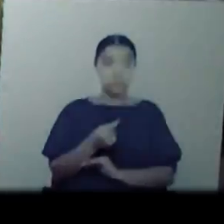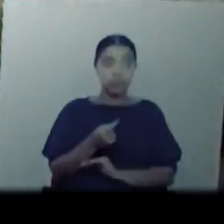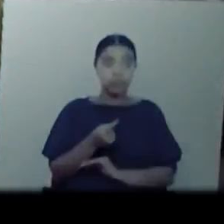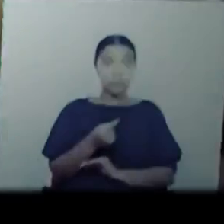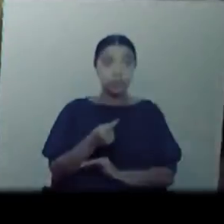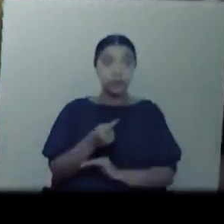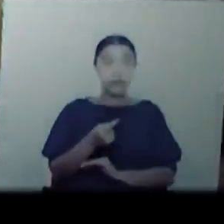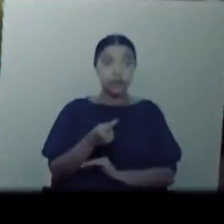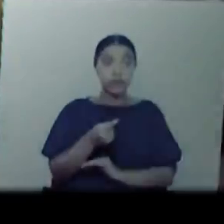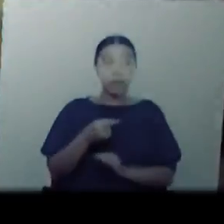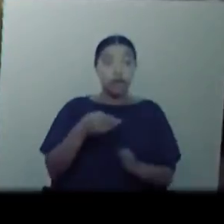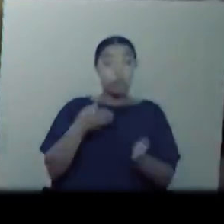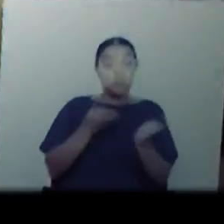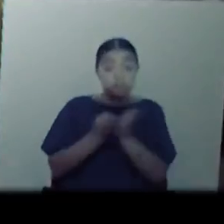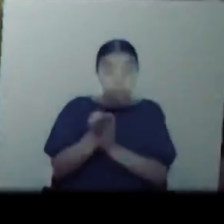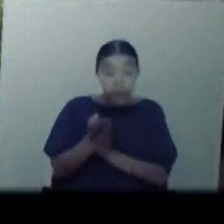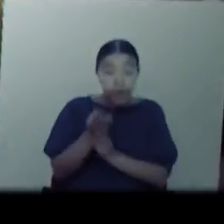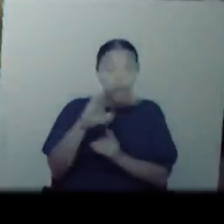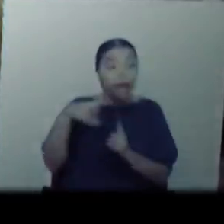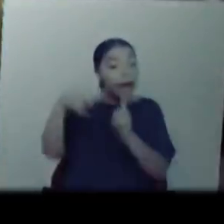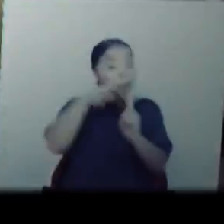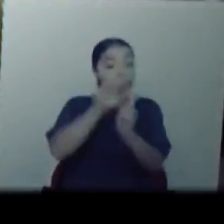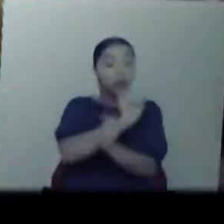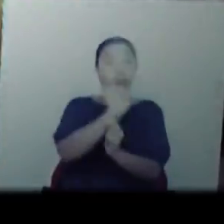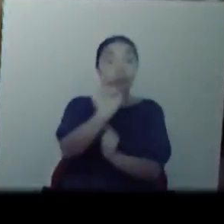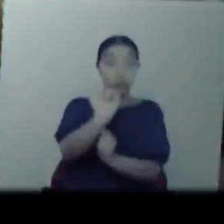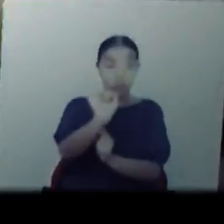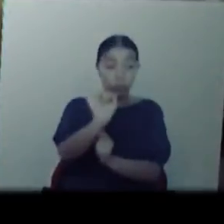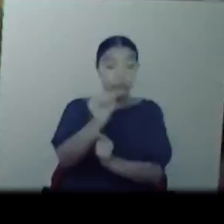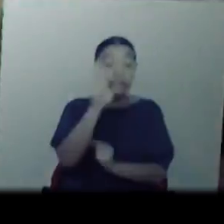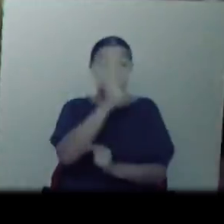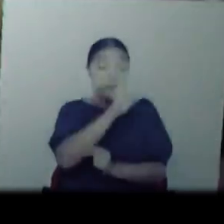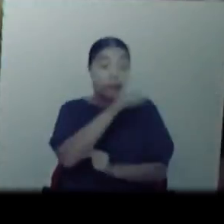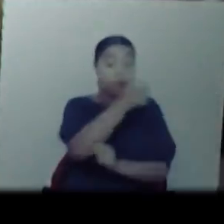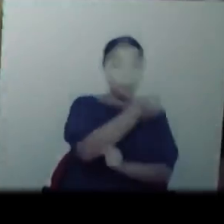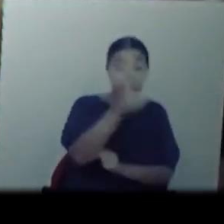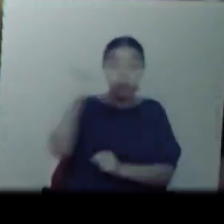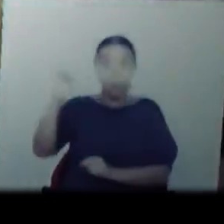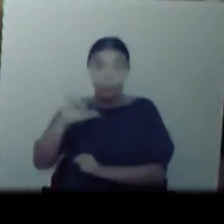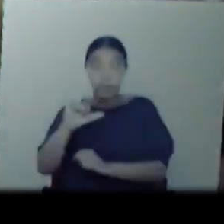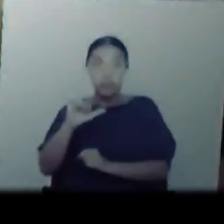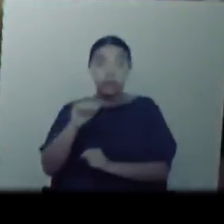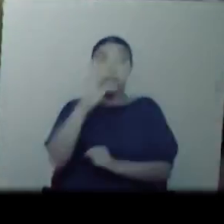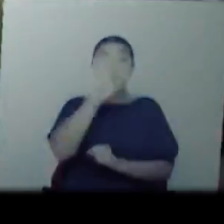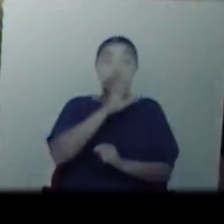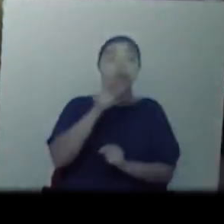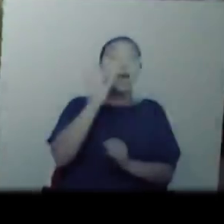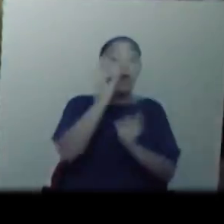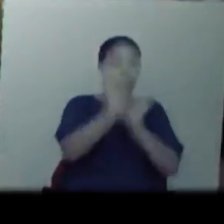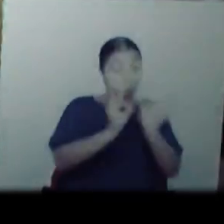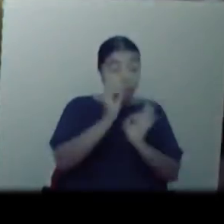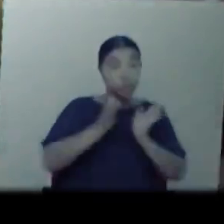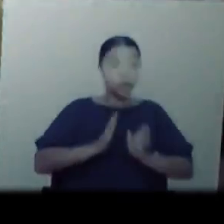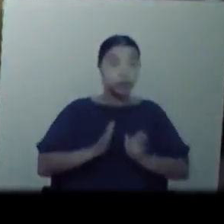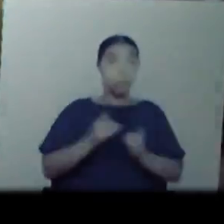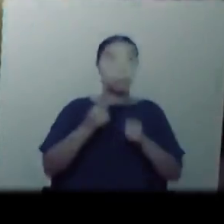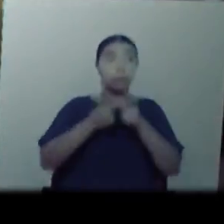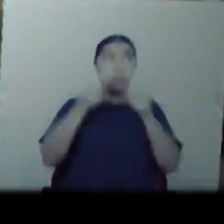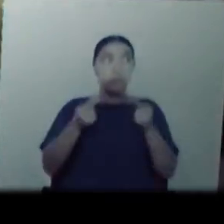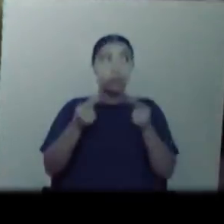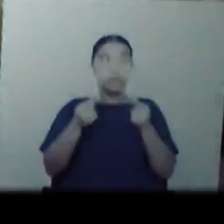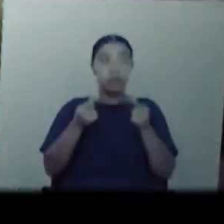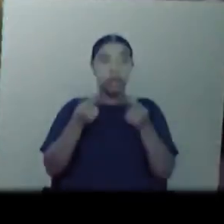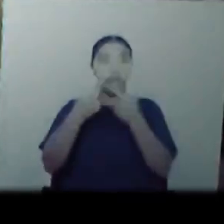Insistindo na pergunta, qual é a sua leitura sobre estes acontecimentos? Se isto correu bem ou não correu bem? Se houve ou não houve os cuidados necessários? Porque, contraditoriamente,